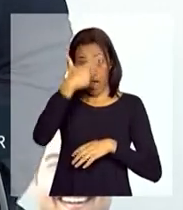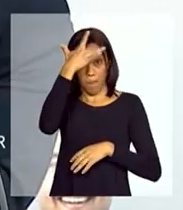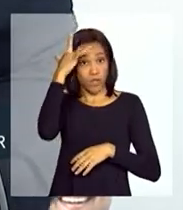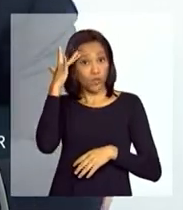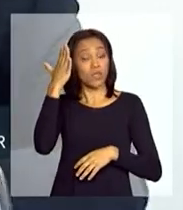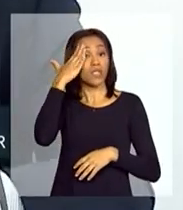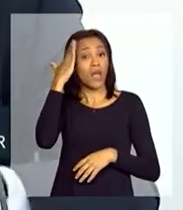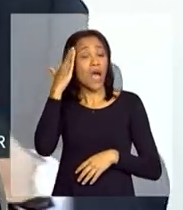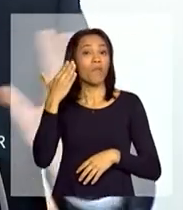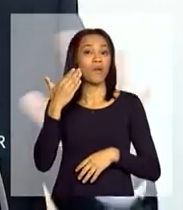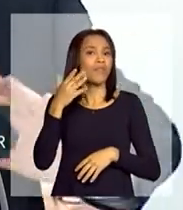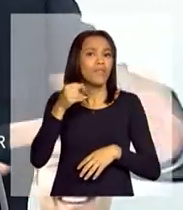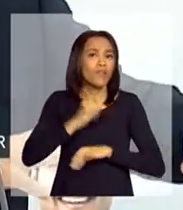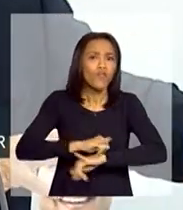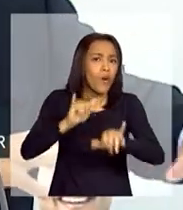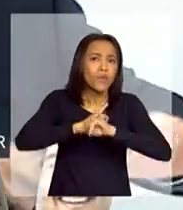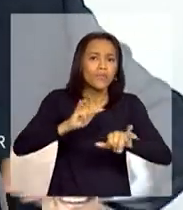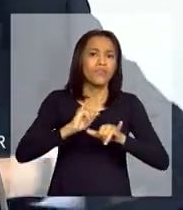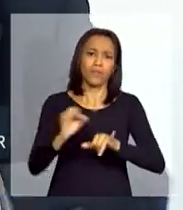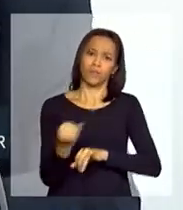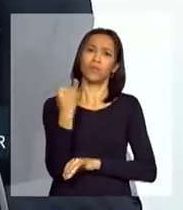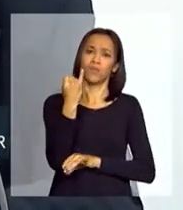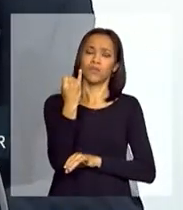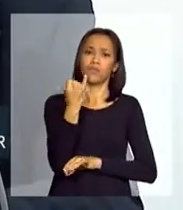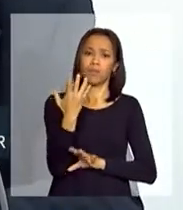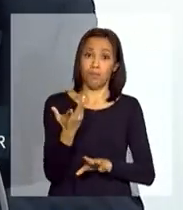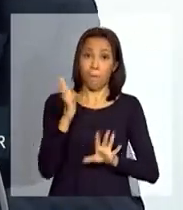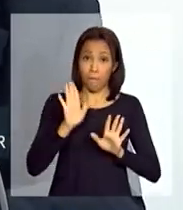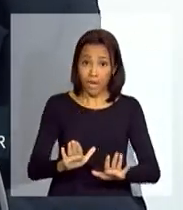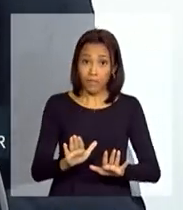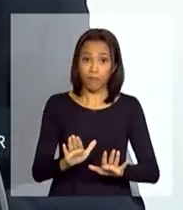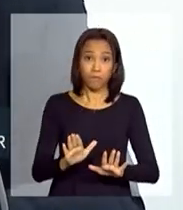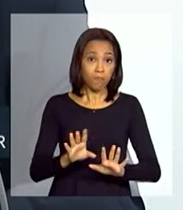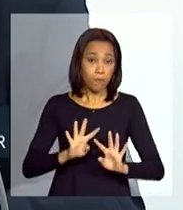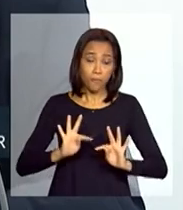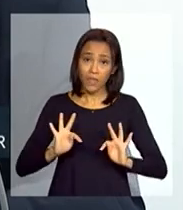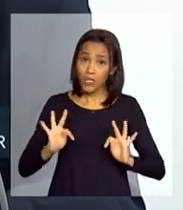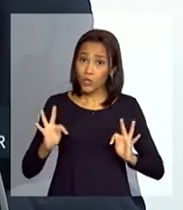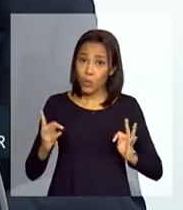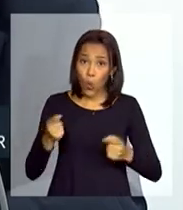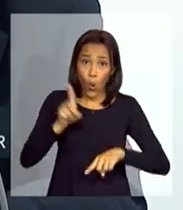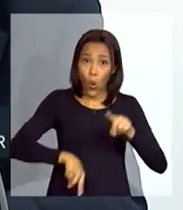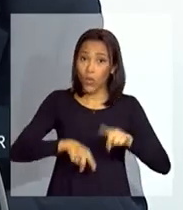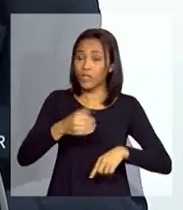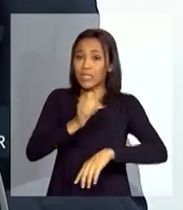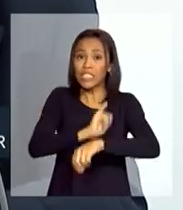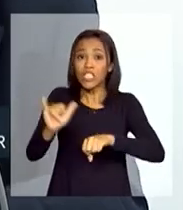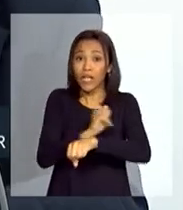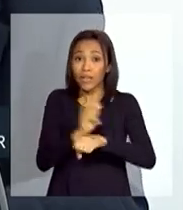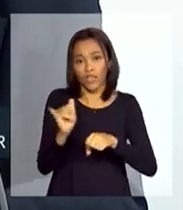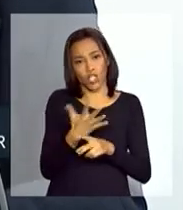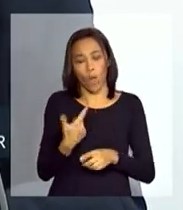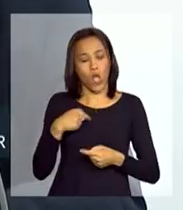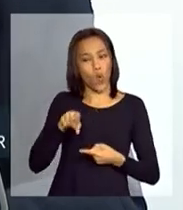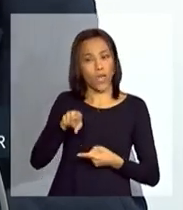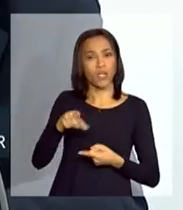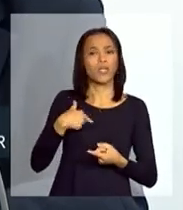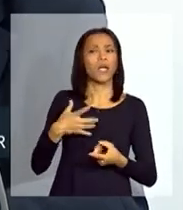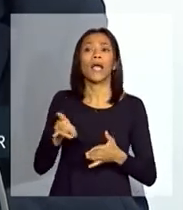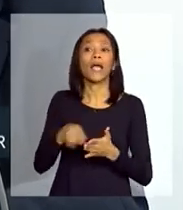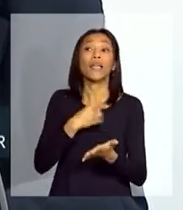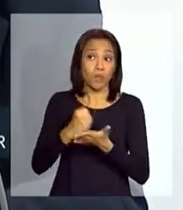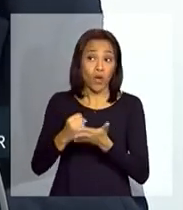Educação do cliente claro isso são outras coisas mas efetivamente ele tem todos os elementos de falar o seguinte não eu quero esse pacote agora cadê meu contrato